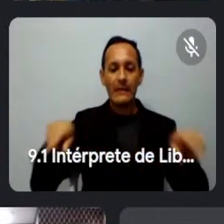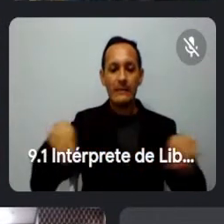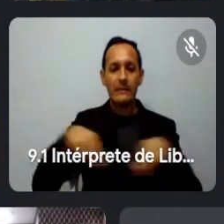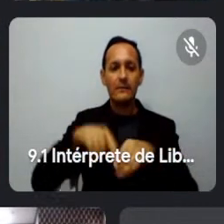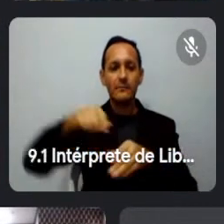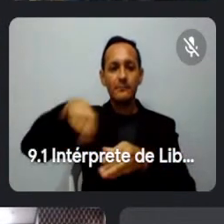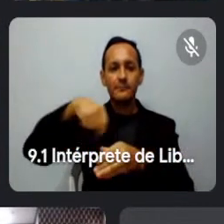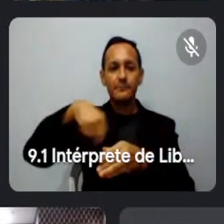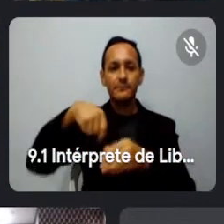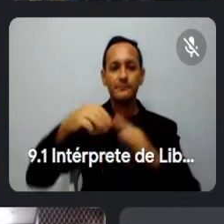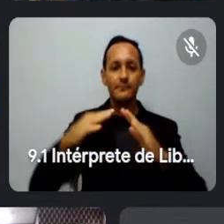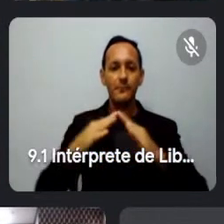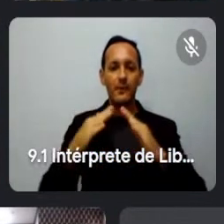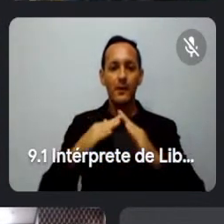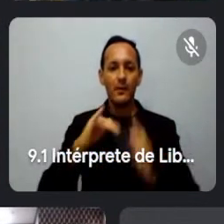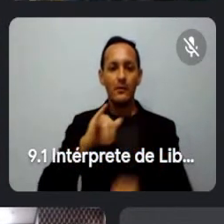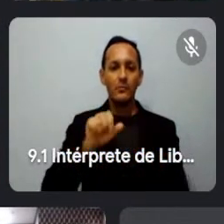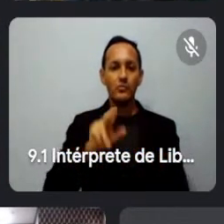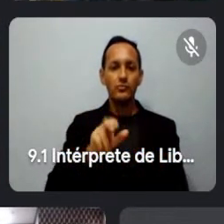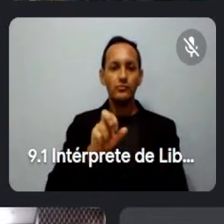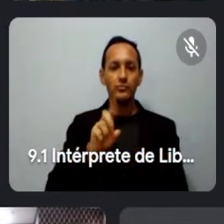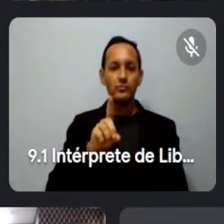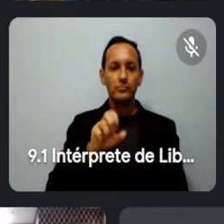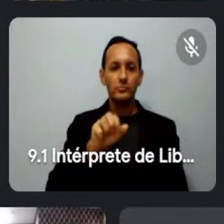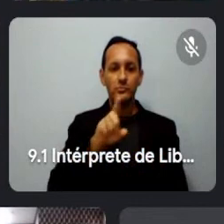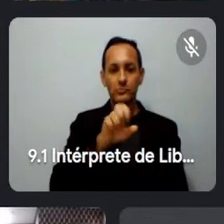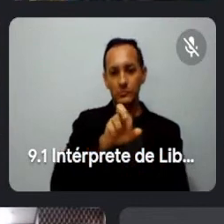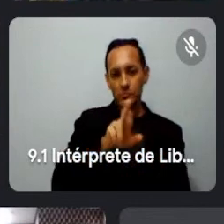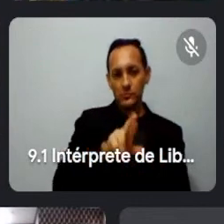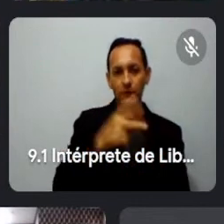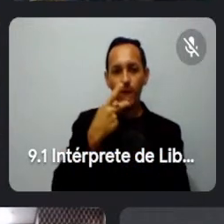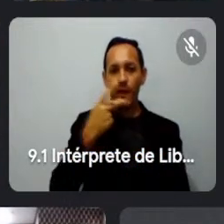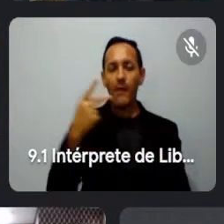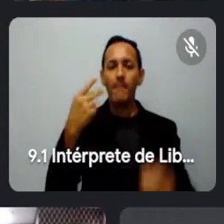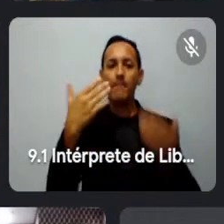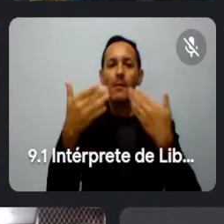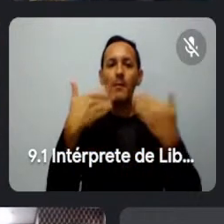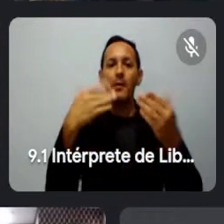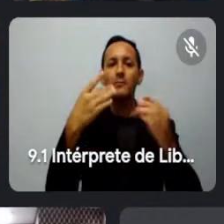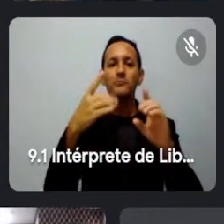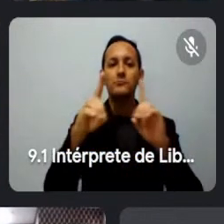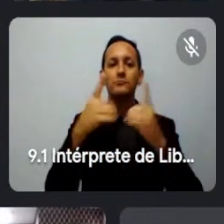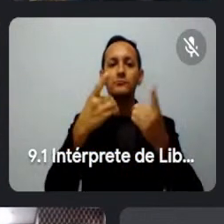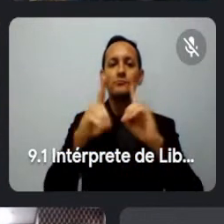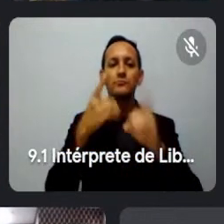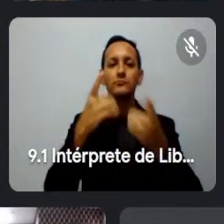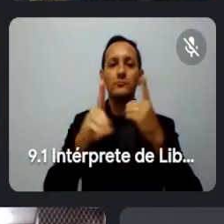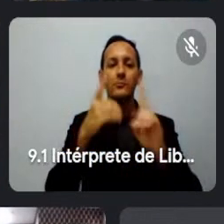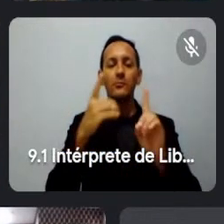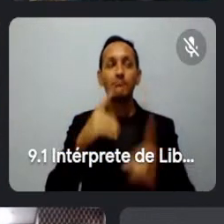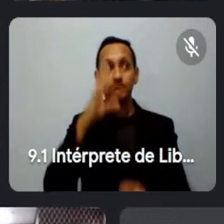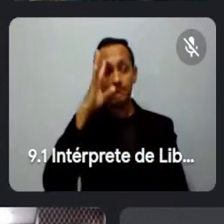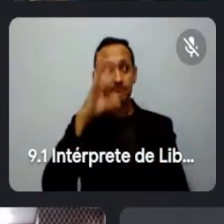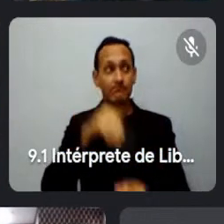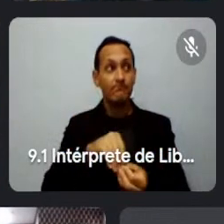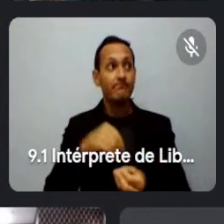senhor Jurandir como especificou o diabo que indicaria a sua ciência do início